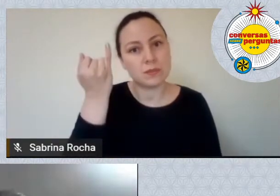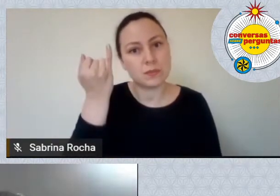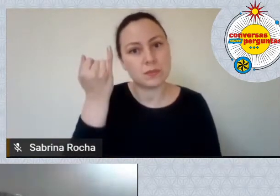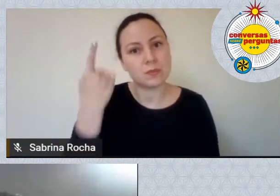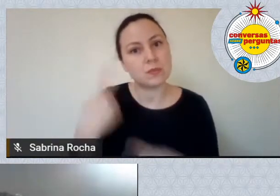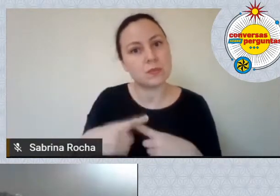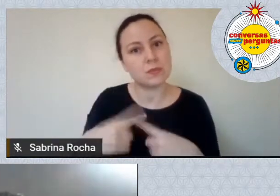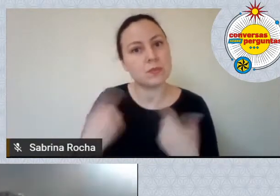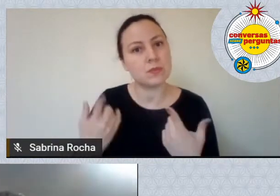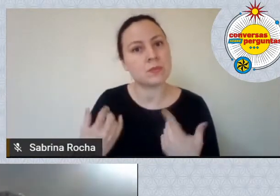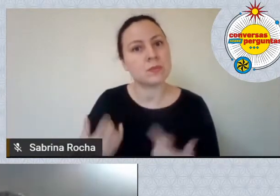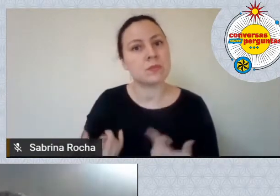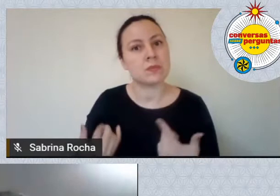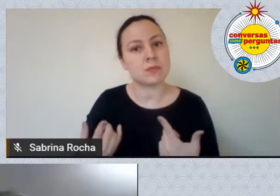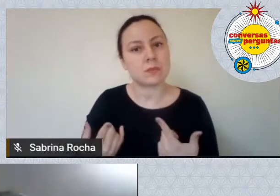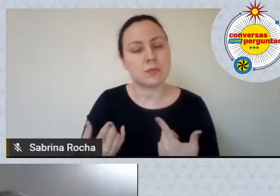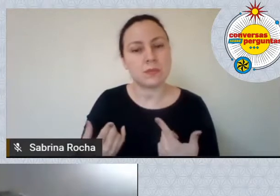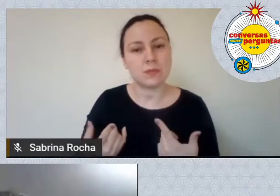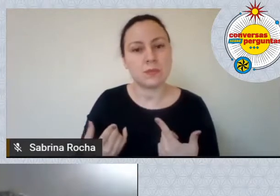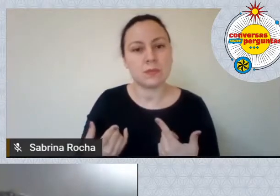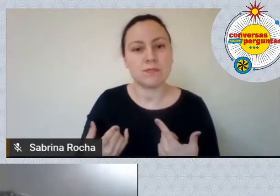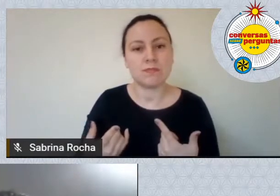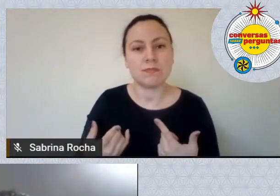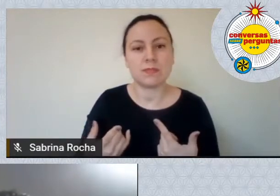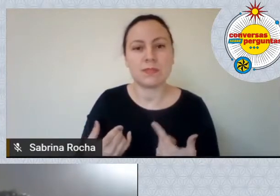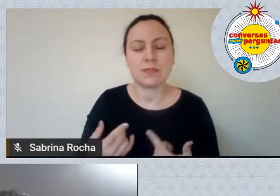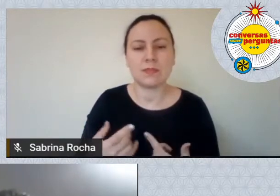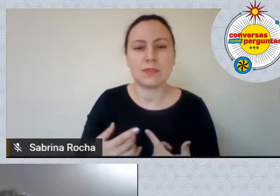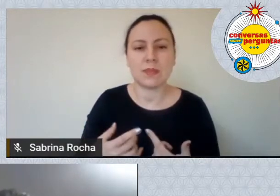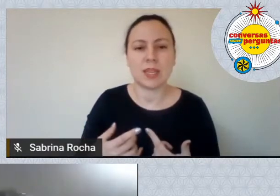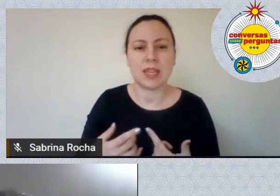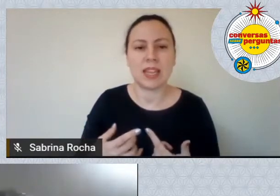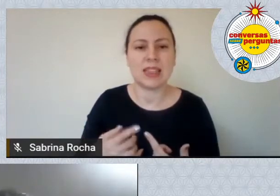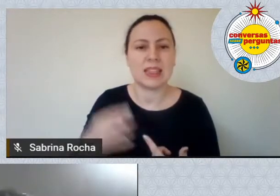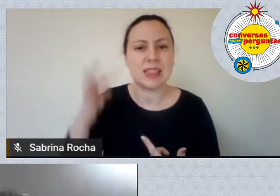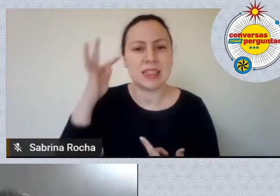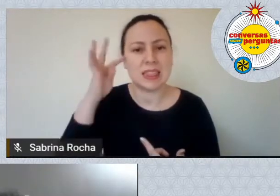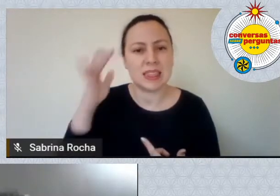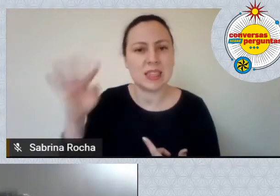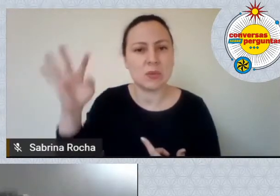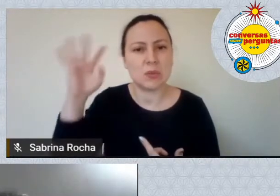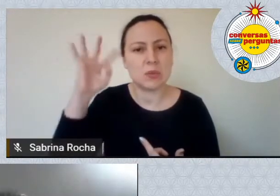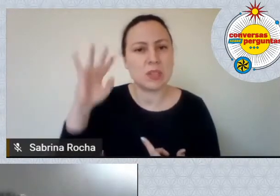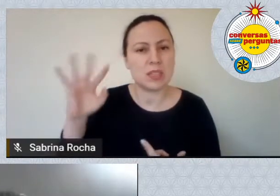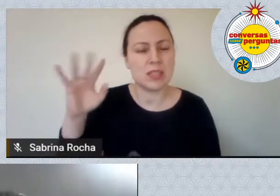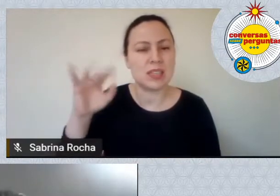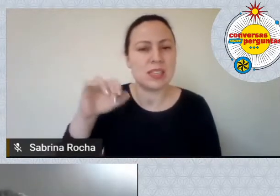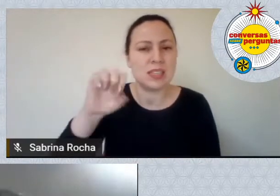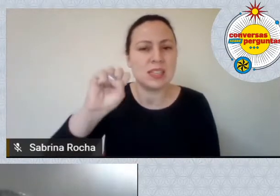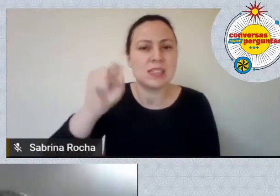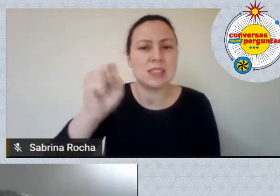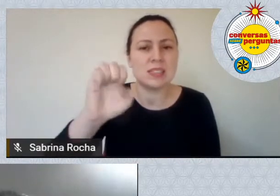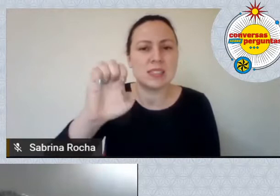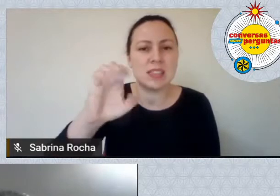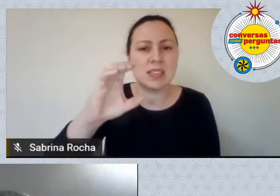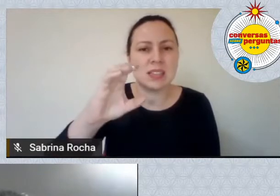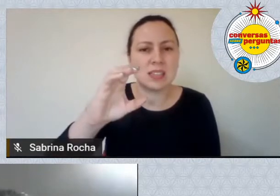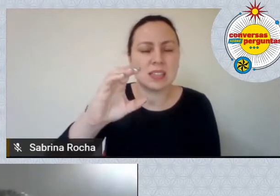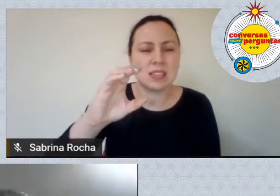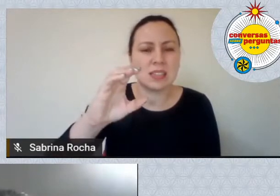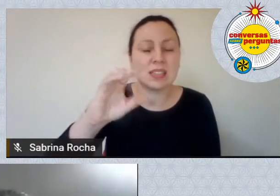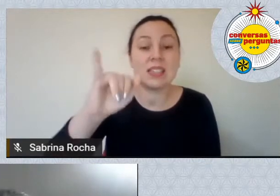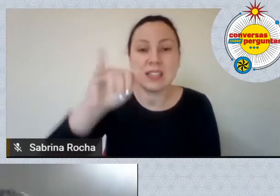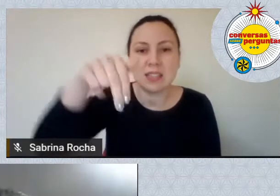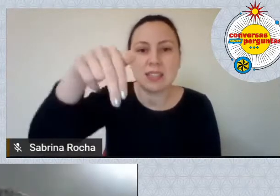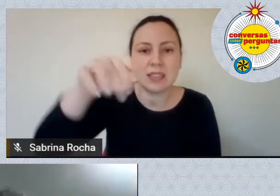porque é uma espécie de aplicação do que a gente chama de teoria interseccional, né? Teoria interseccional diz